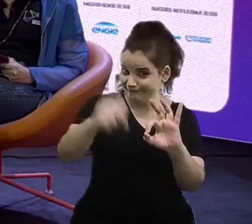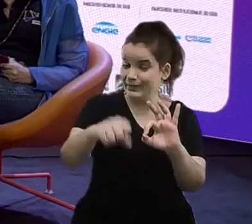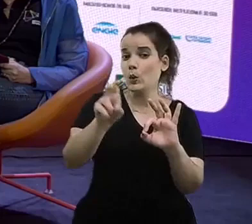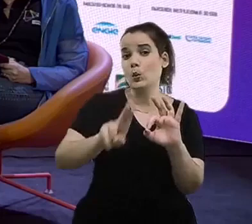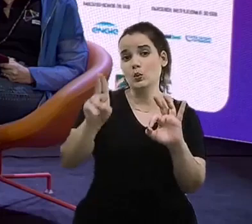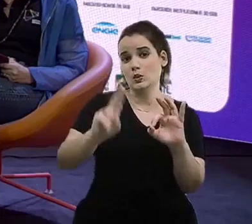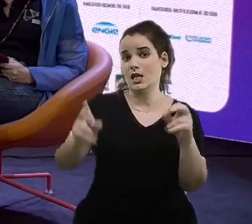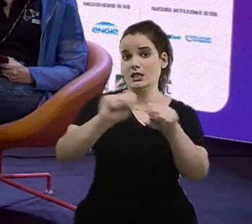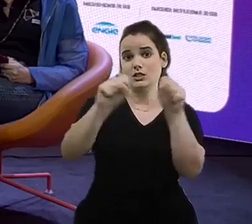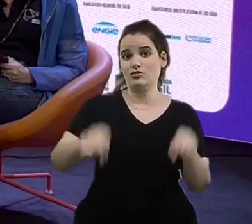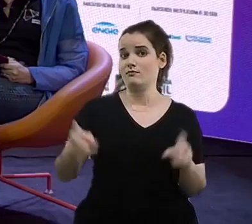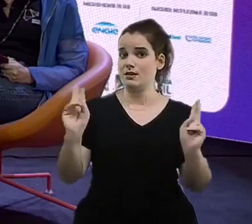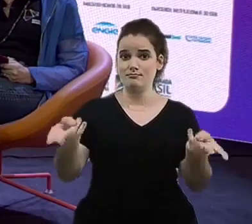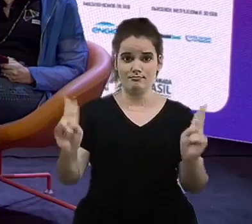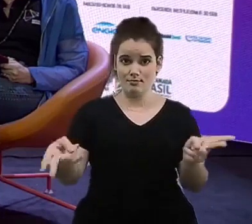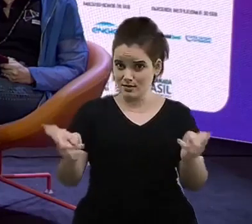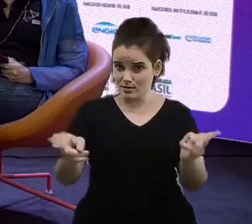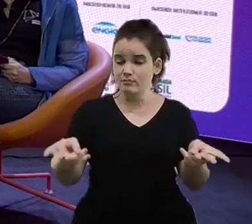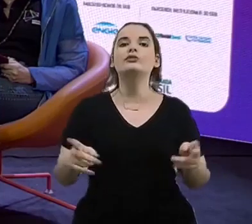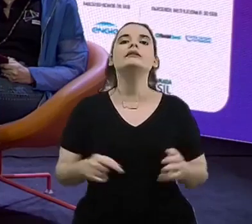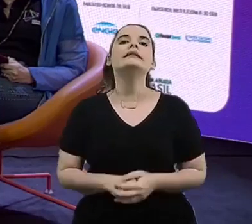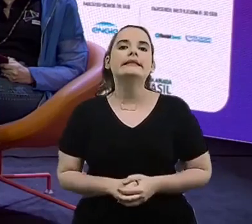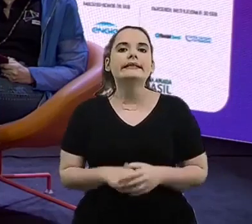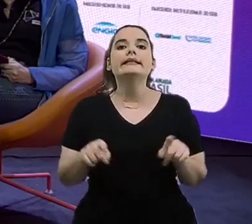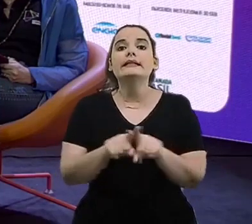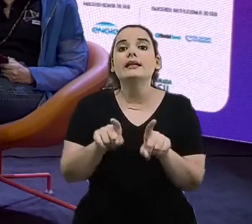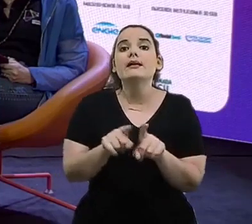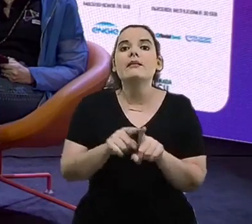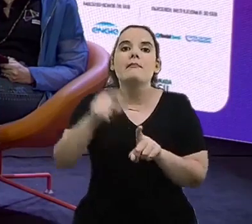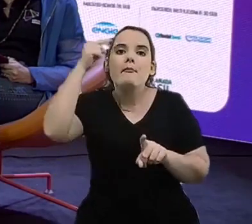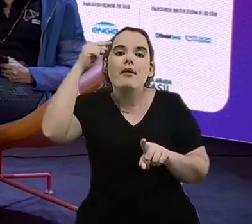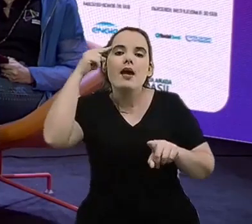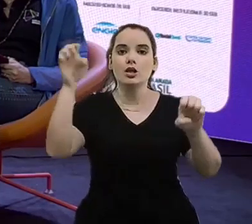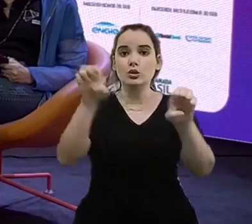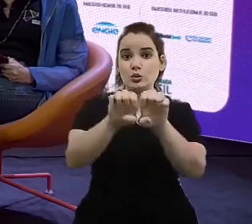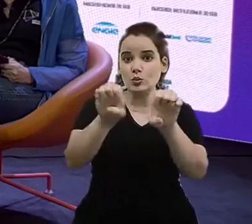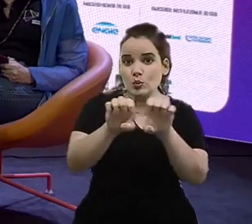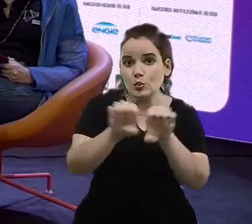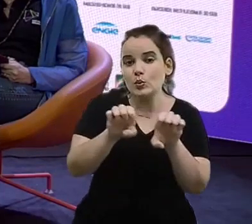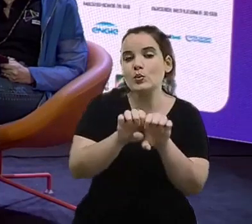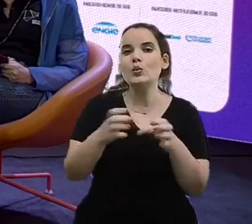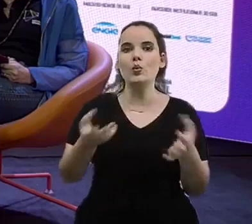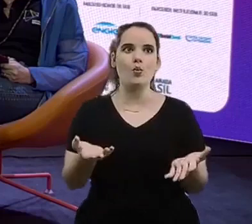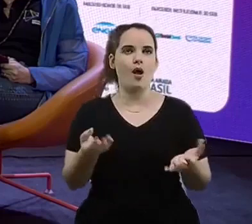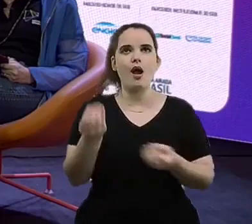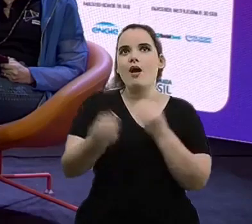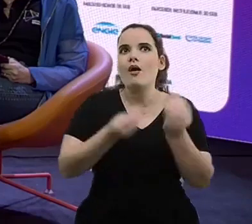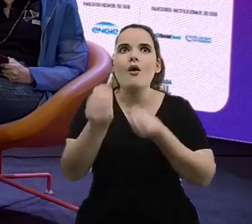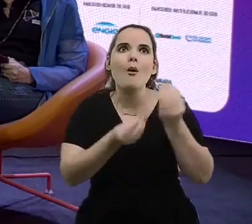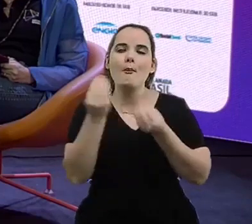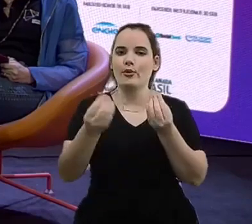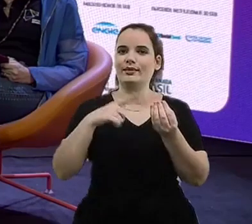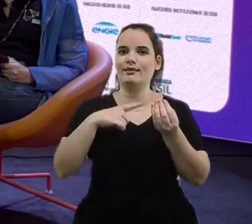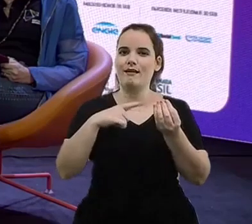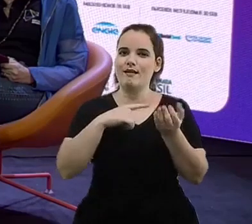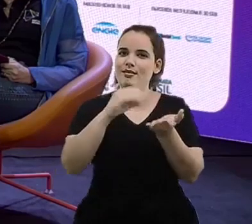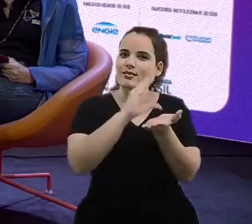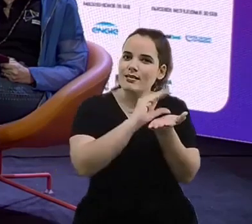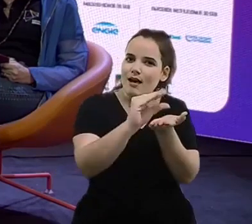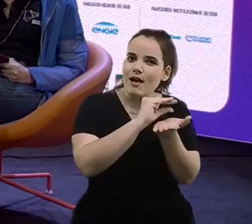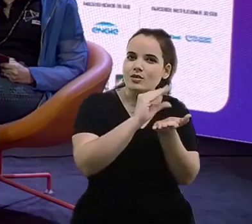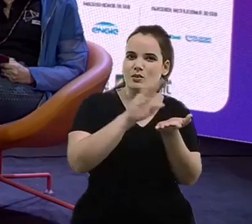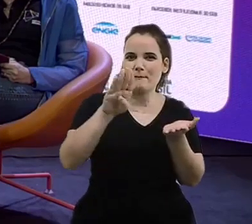E aí tem isso, tem a questão de estruturação, de vinculação, né, de uso das bases de dados conectadas, tem essa questão que também a Fernanda trouxe, que eu acho que é